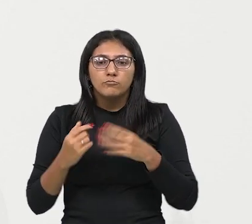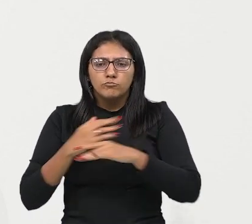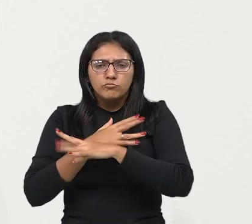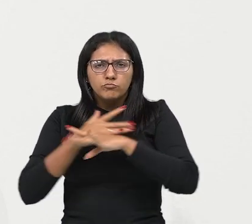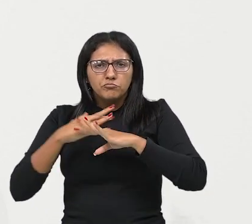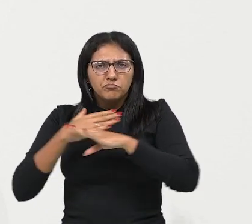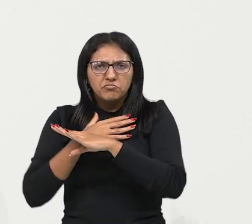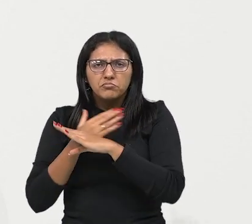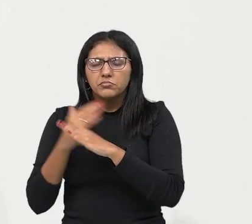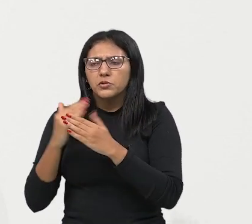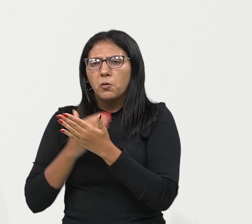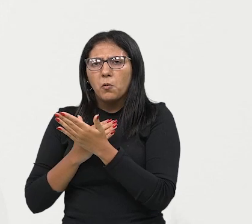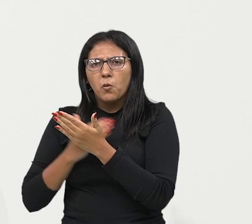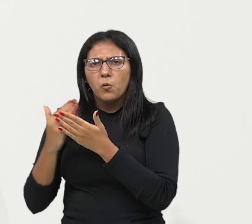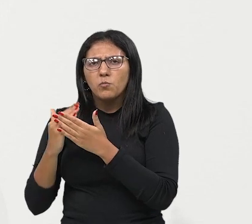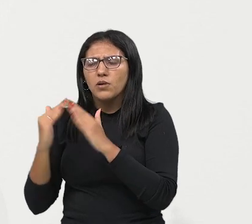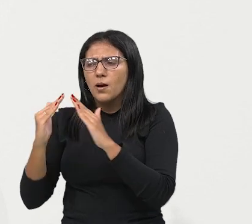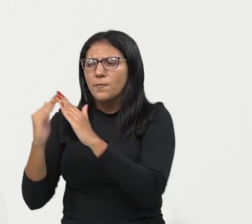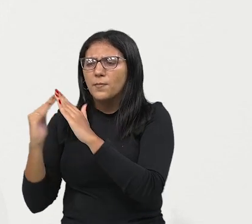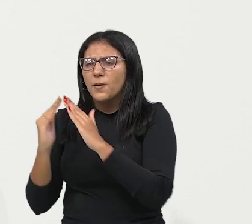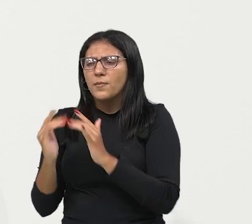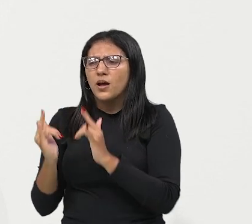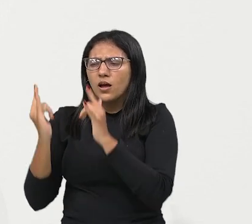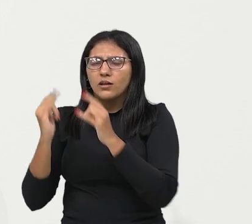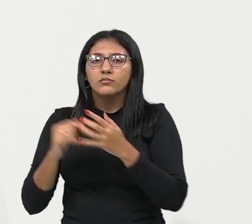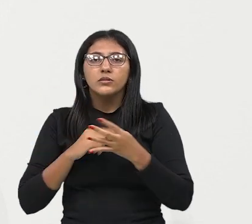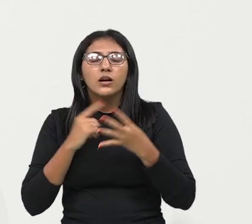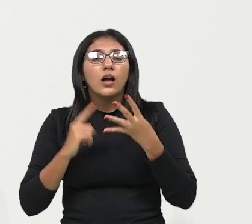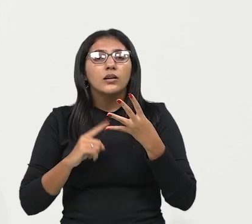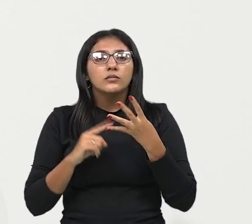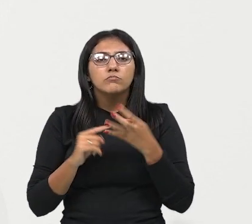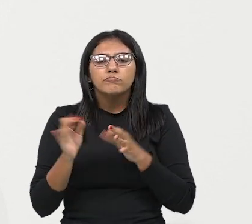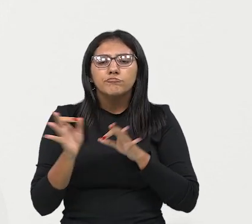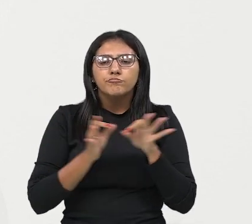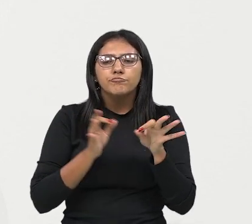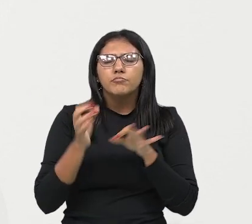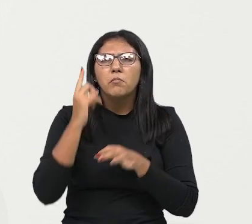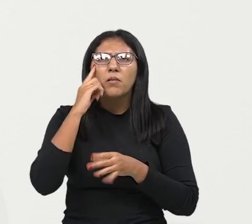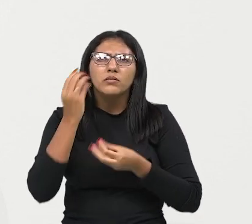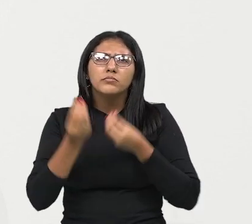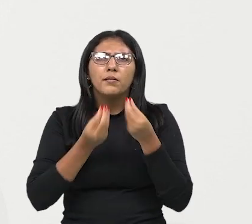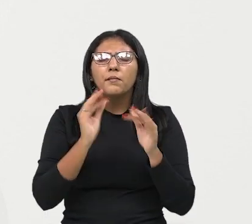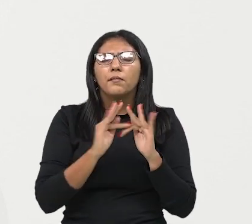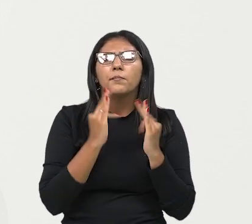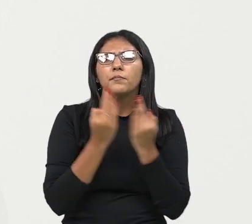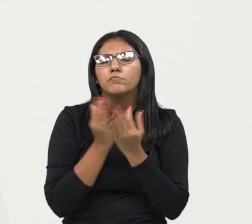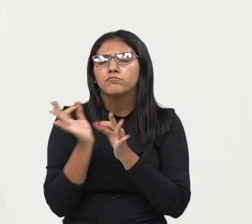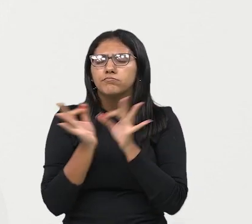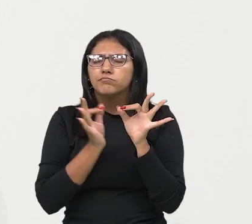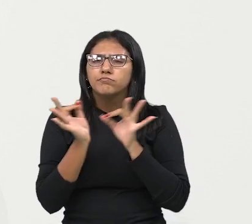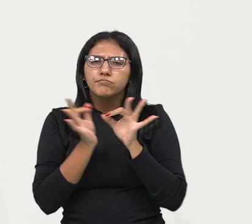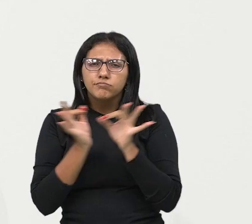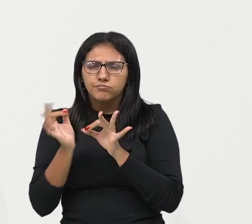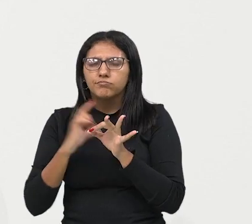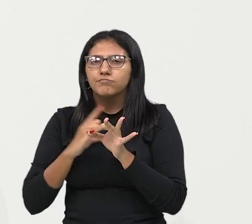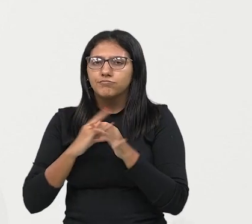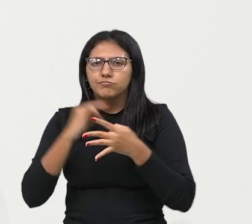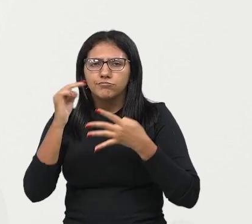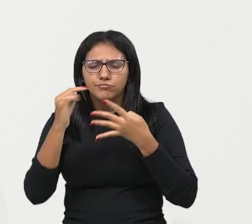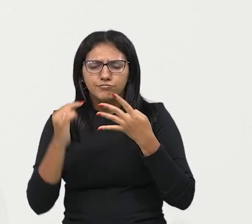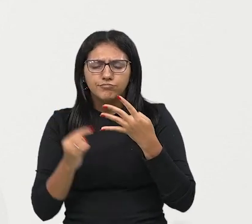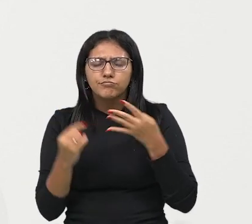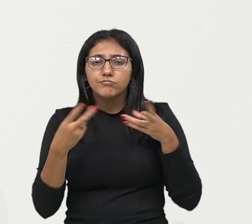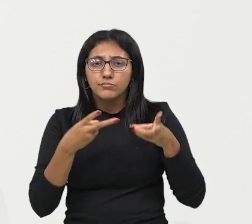urbanização e a difusão do planejamento familiar. Então, a gente observa que a